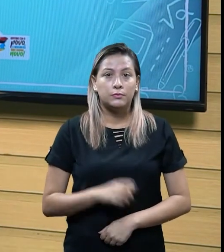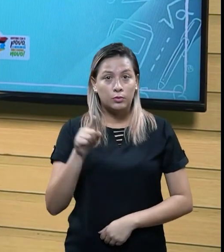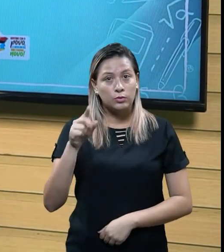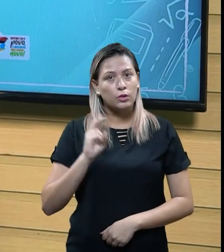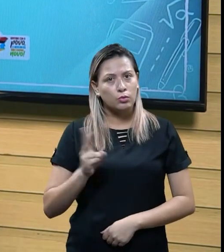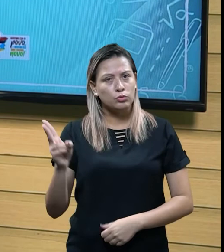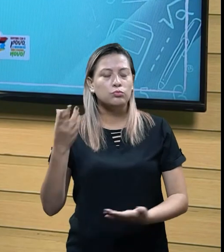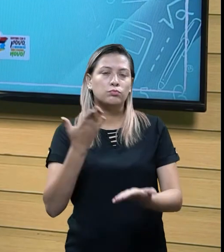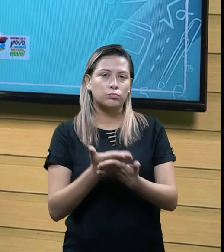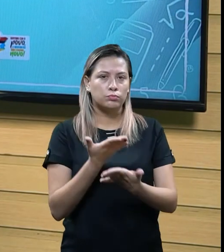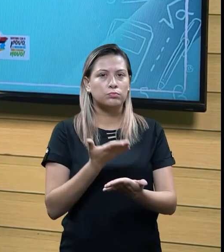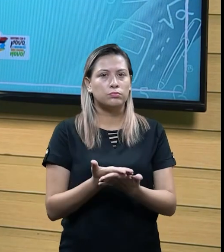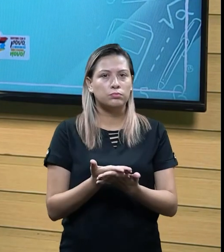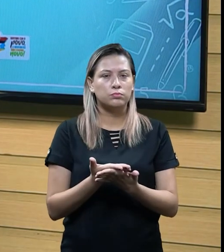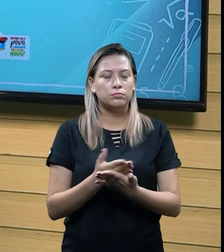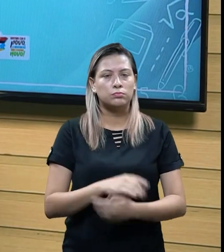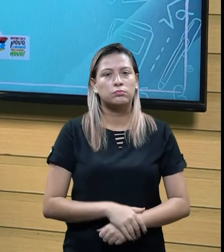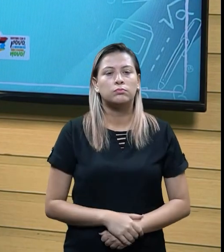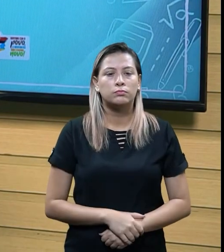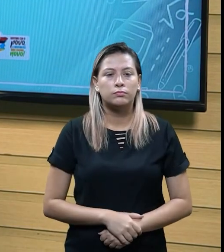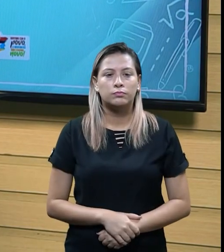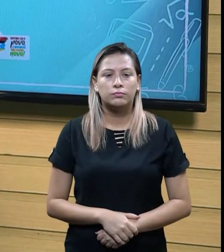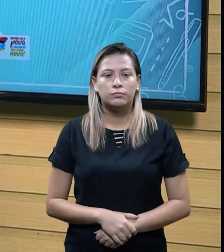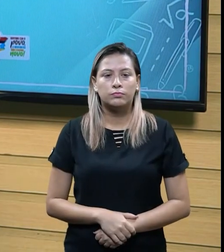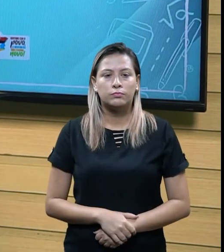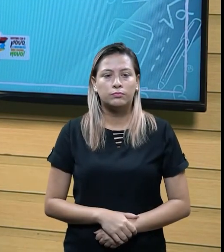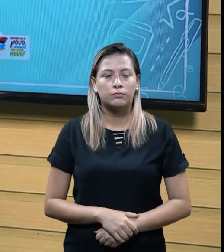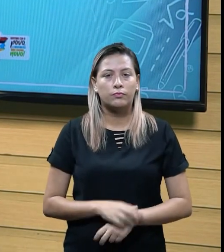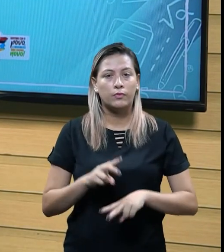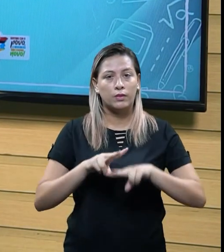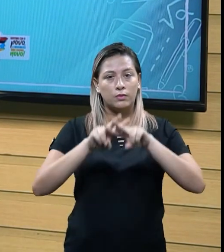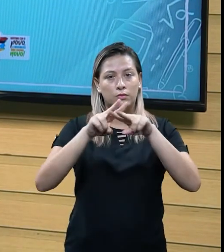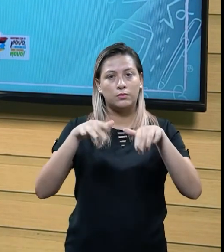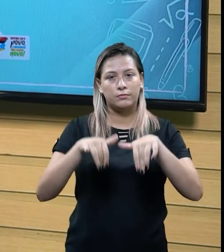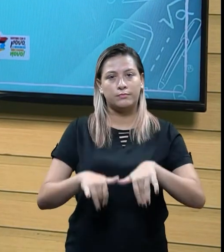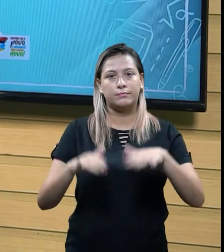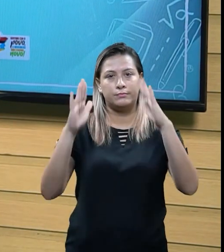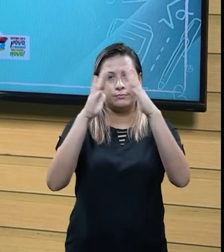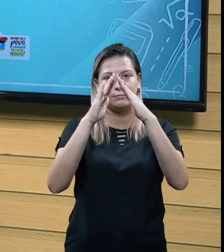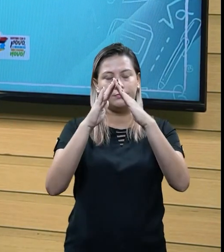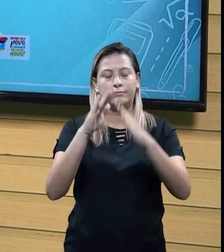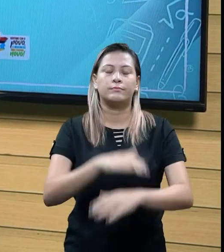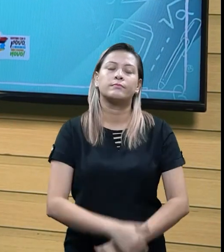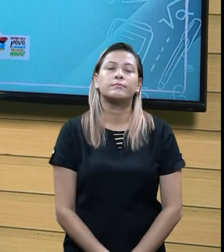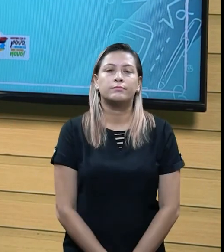tá? Continuem fazendo as disciplinas, #fica em casa.